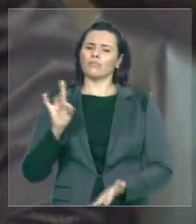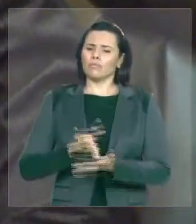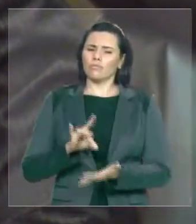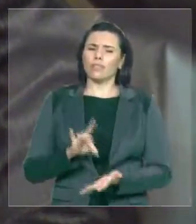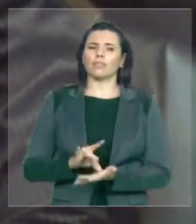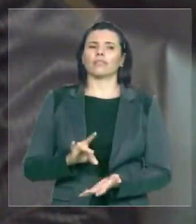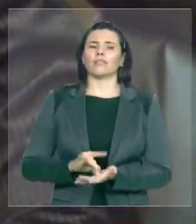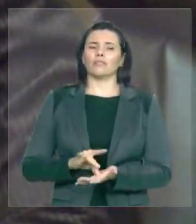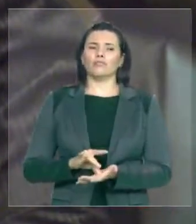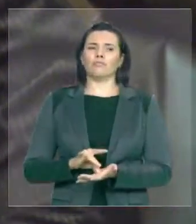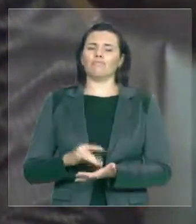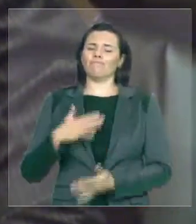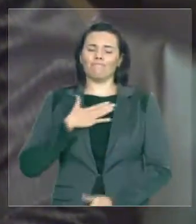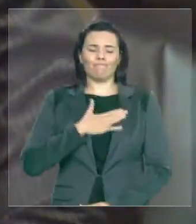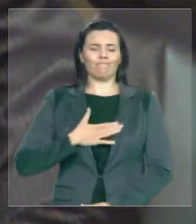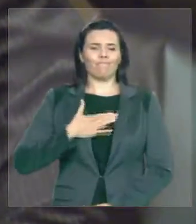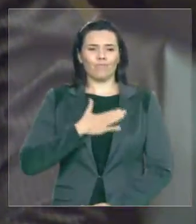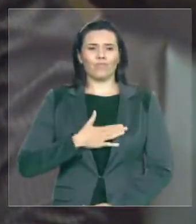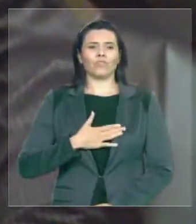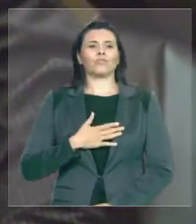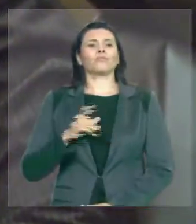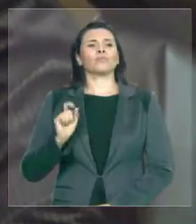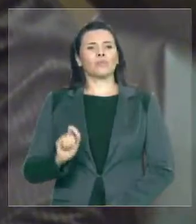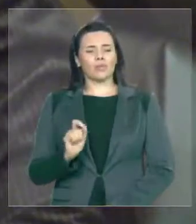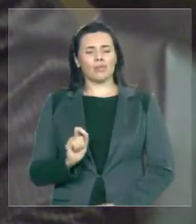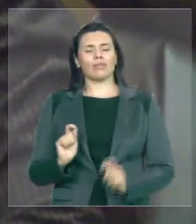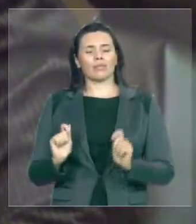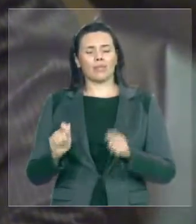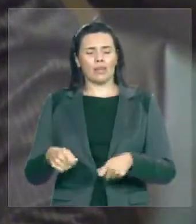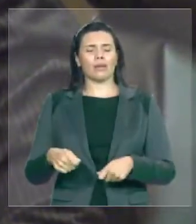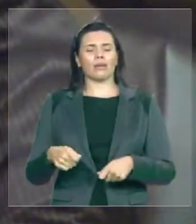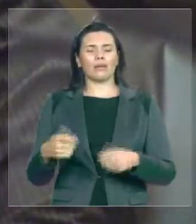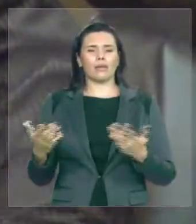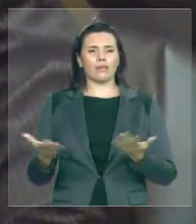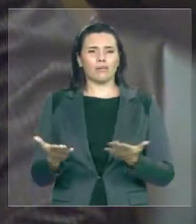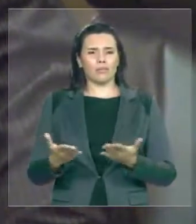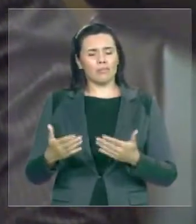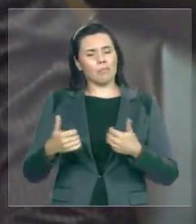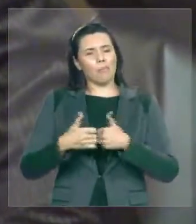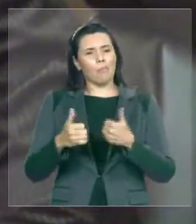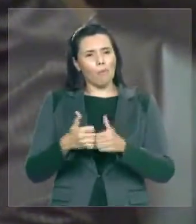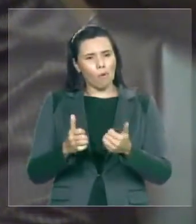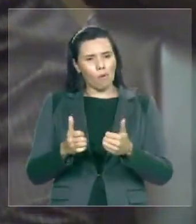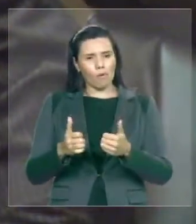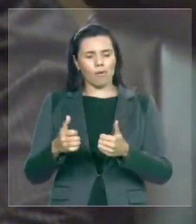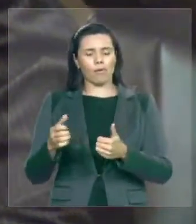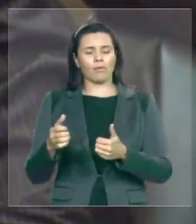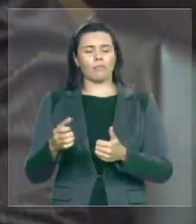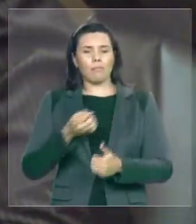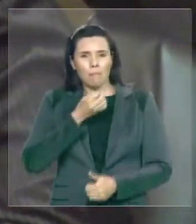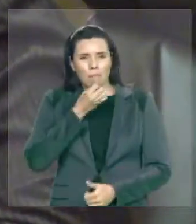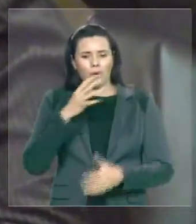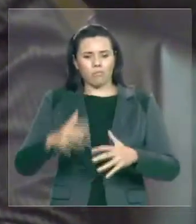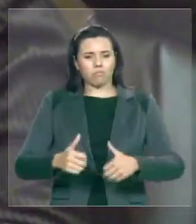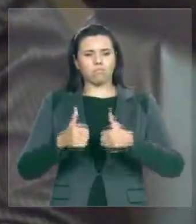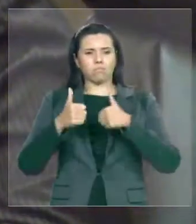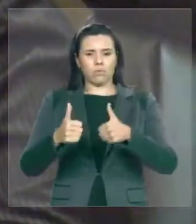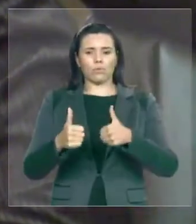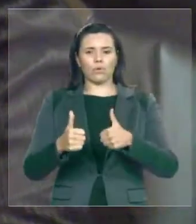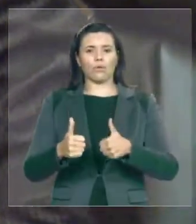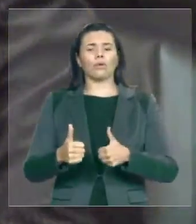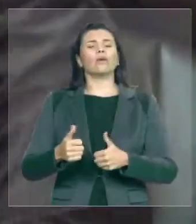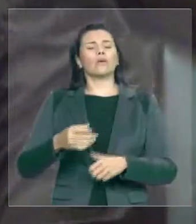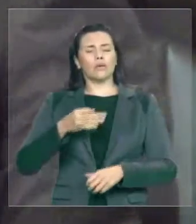de parabéns, porque vai ter o que merece, um transporte de qualidade público. Muito obrigado pela